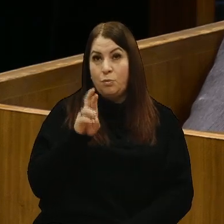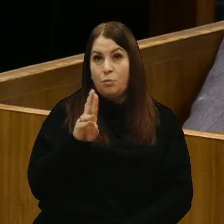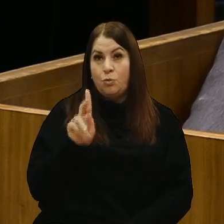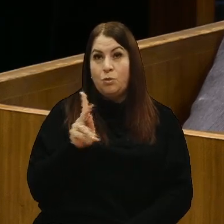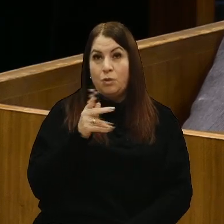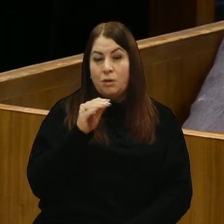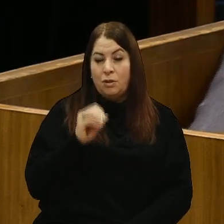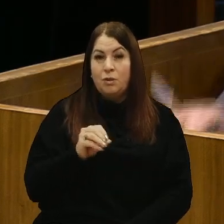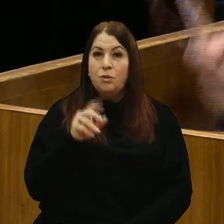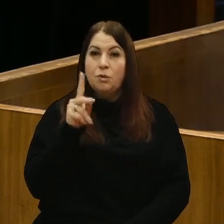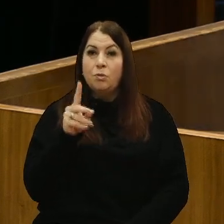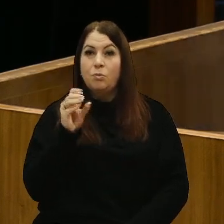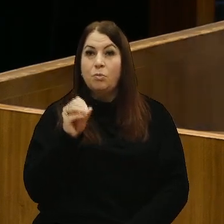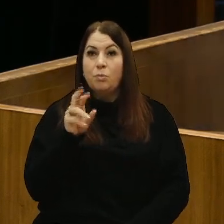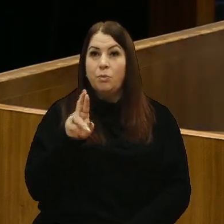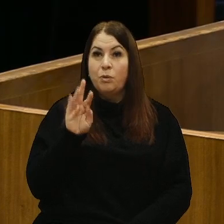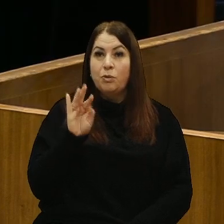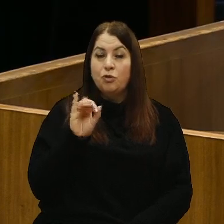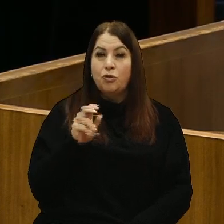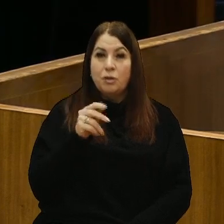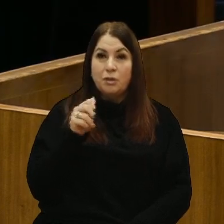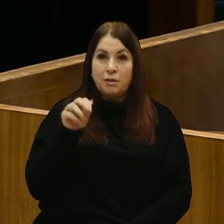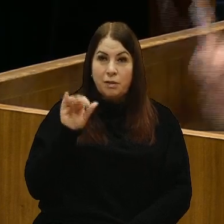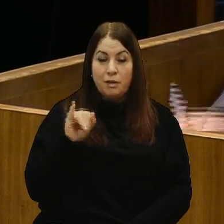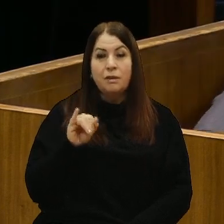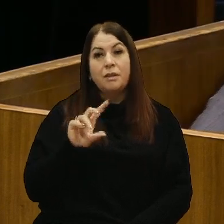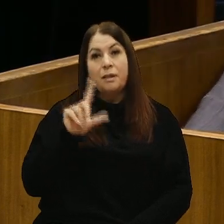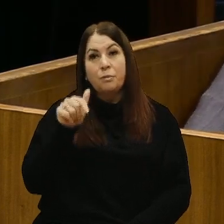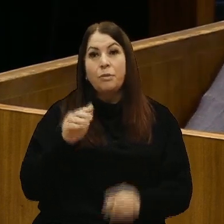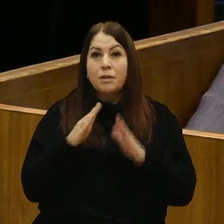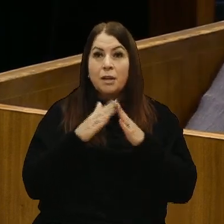Portinari e aquelas casas ali depois do Dalbó. Bom,